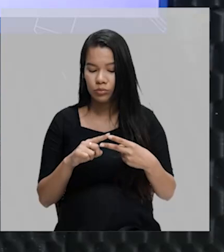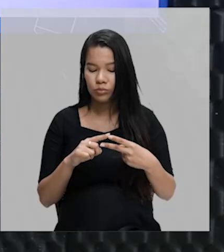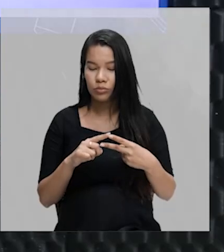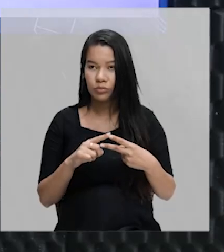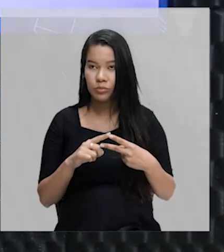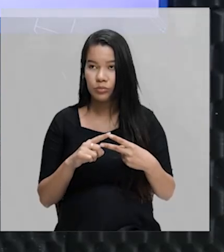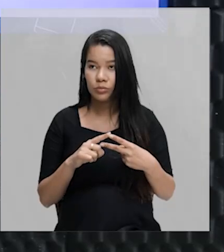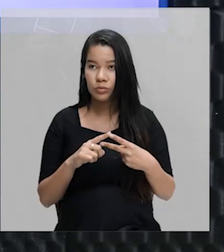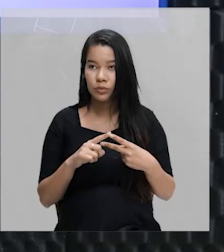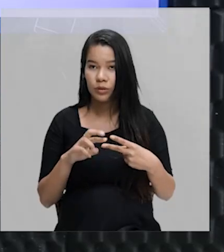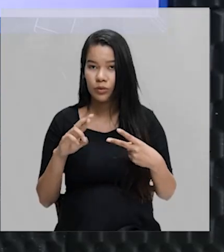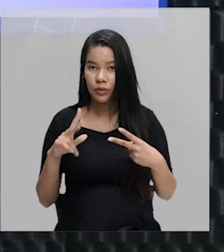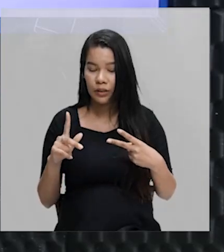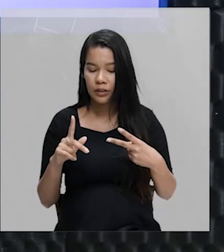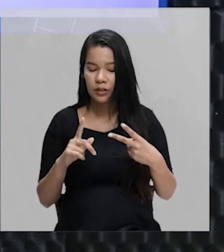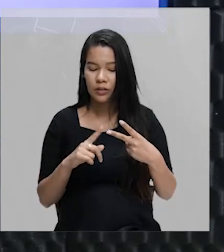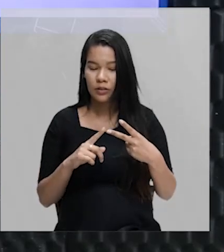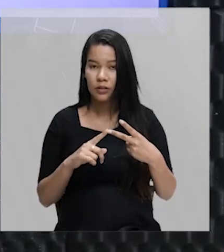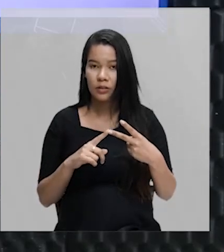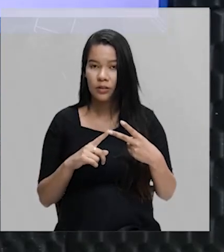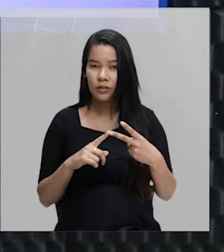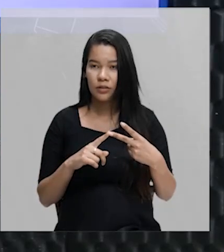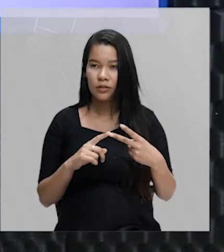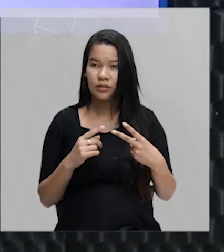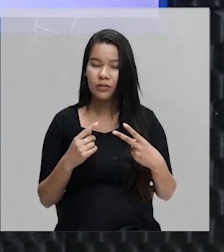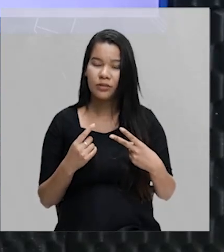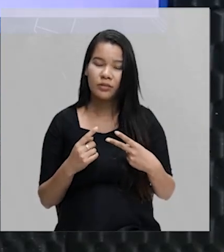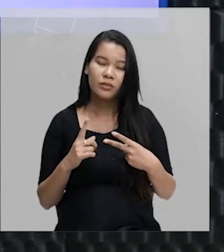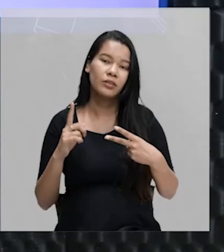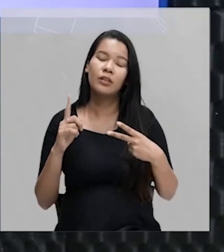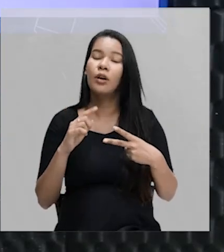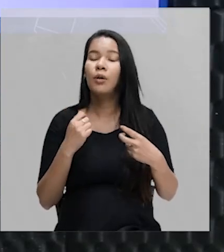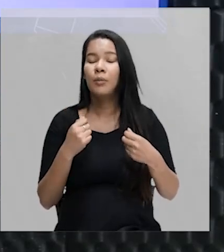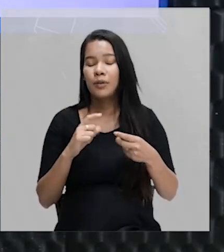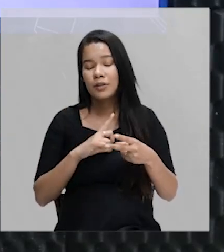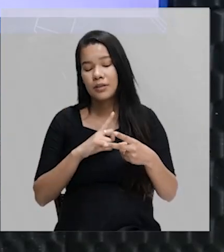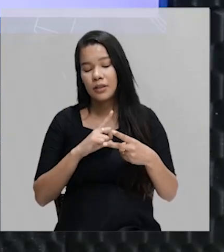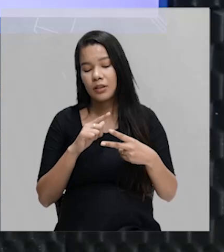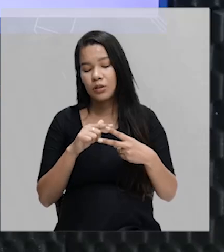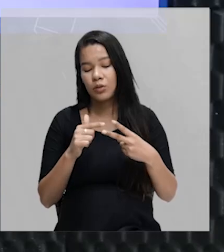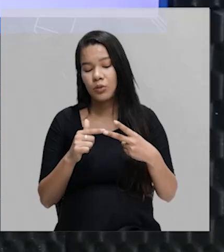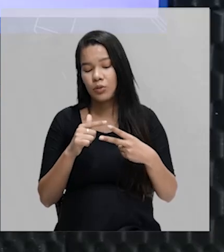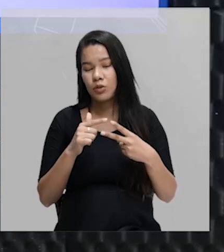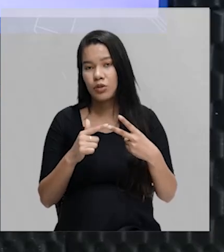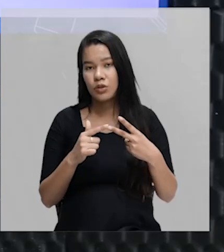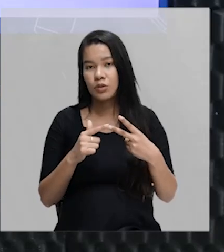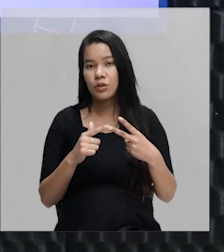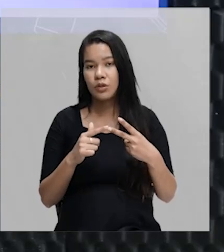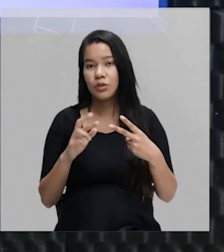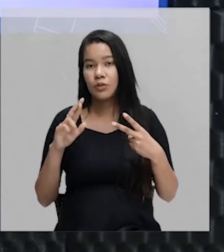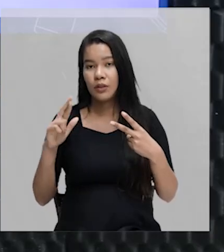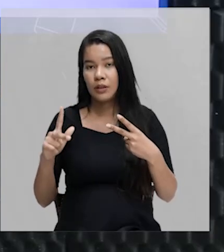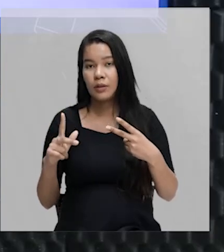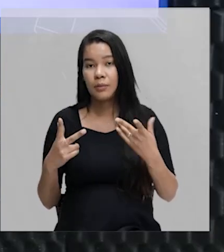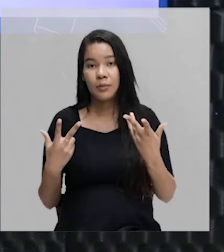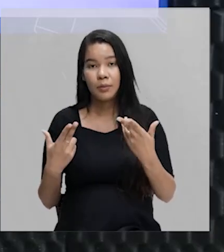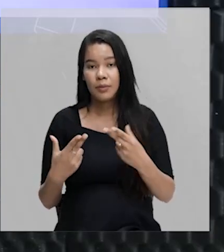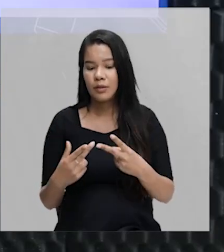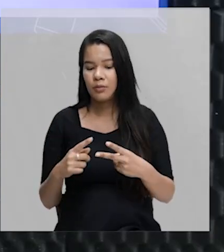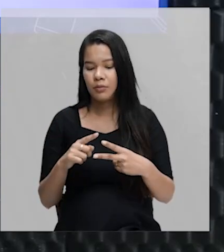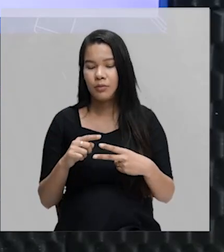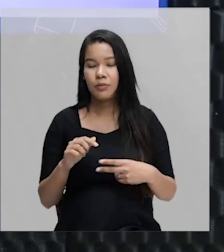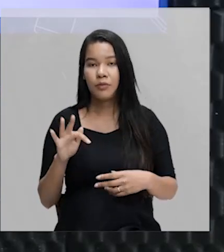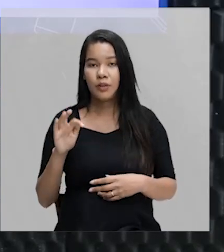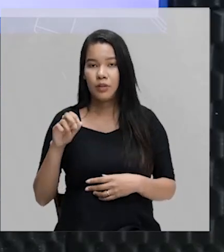diferente e um genótipo diferente. Aliás, eu posso ter 2 genótipos diferentes para um mesmo fenótipo, tá? Então,